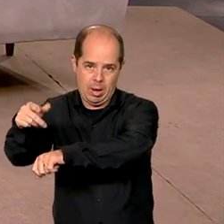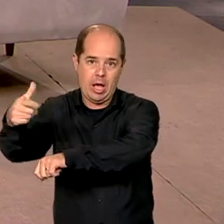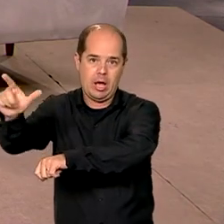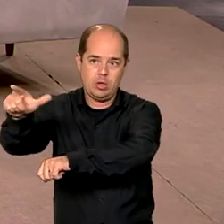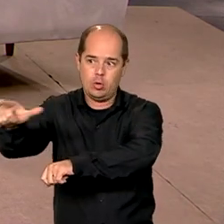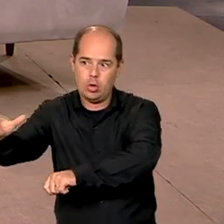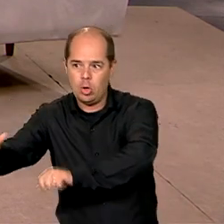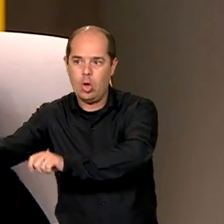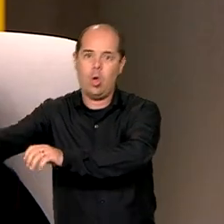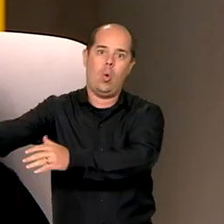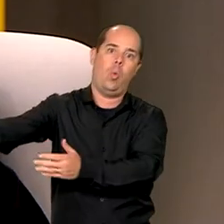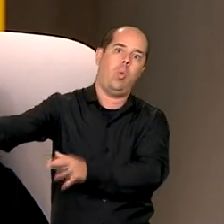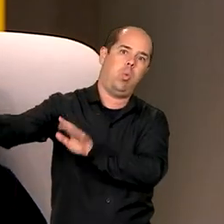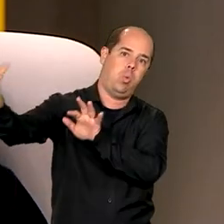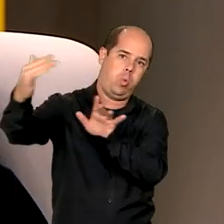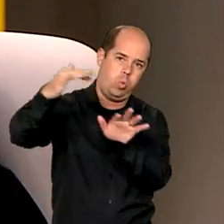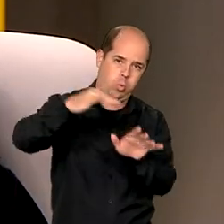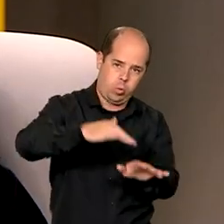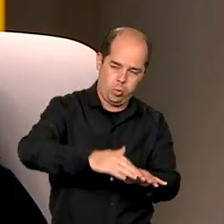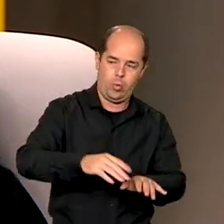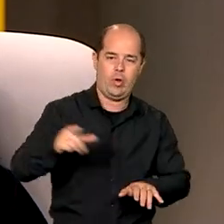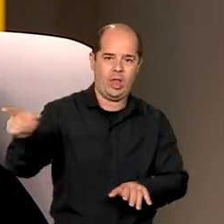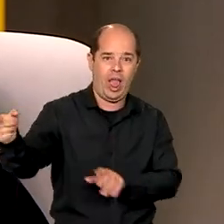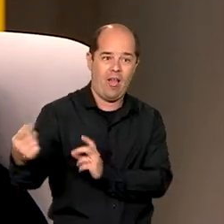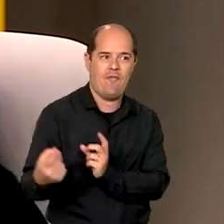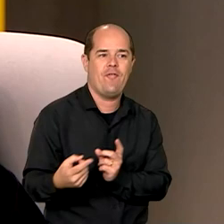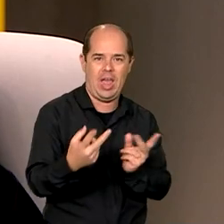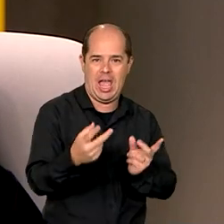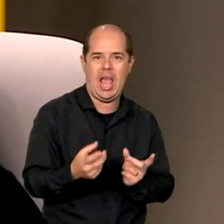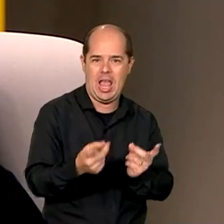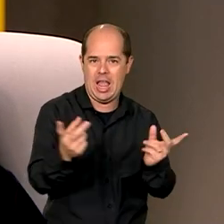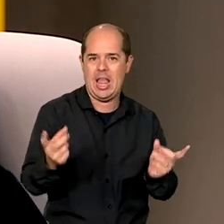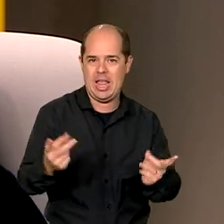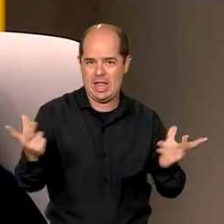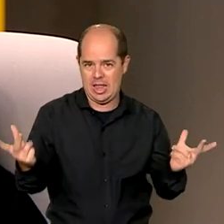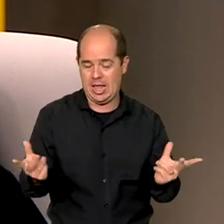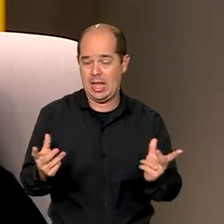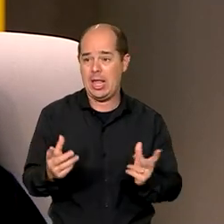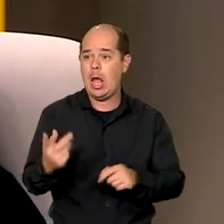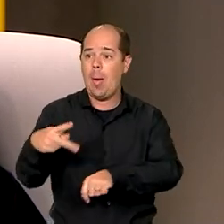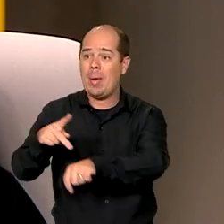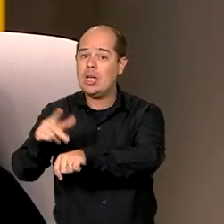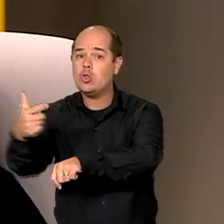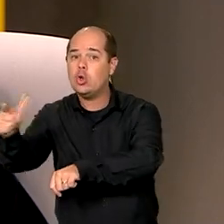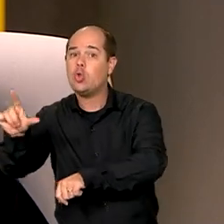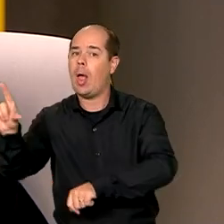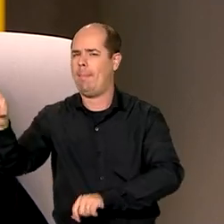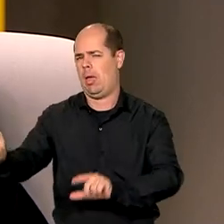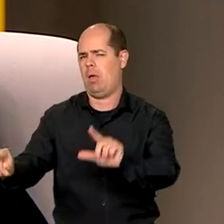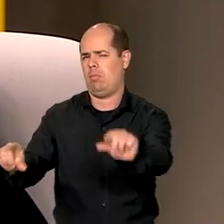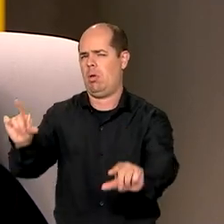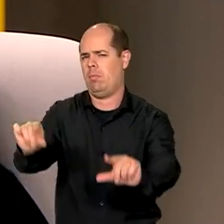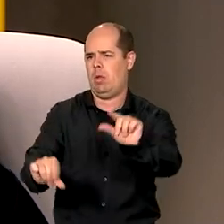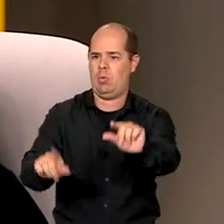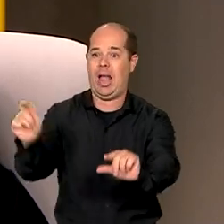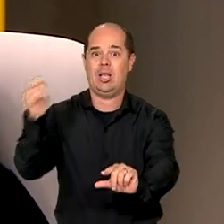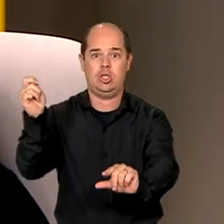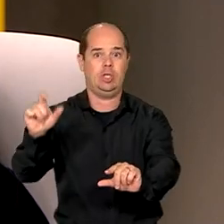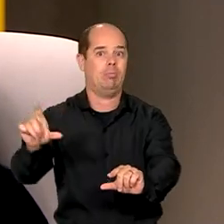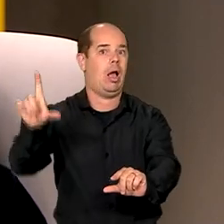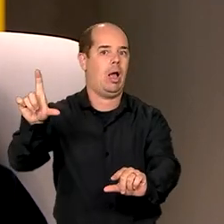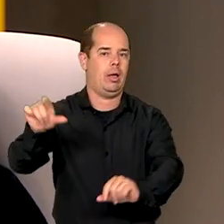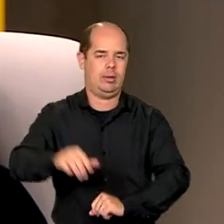agentes culturais, vendedores dos seus produtos, do que os outros países. A gente faz uma parceria, o Brasil traz